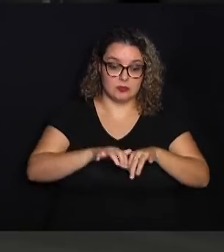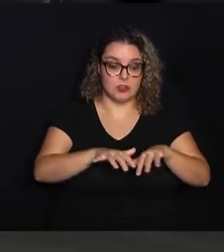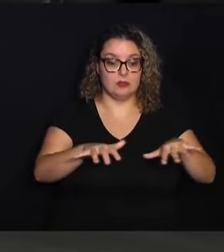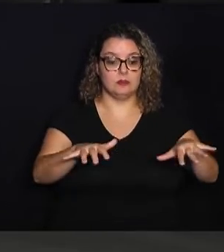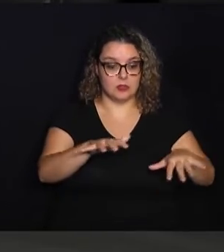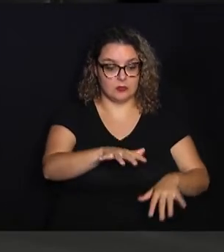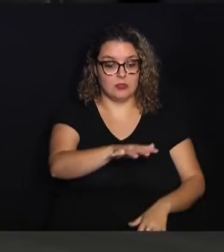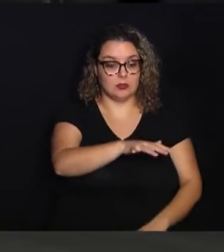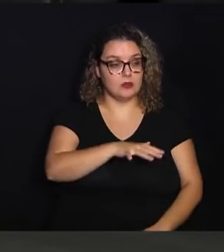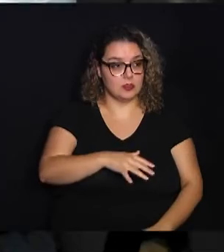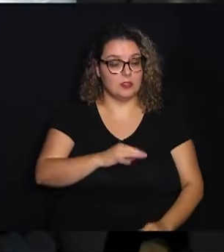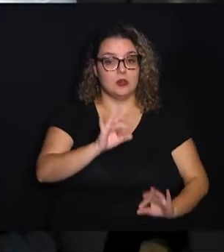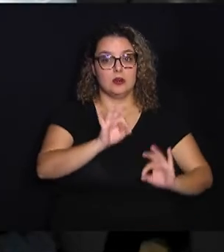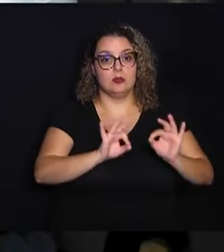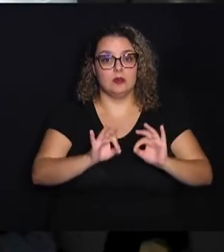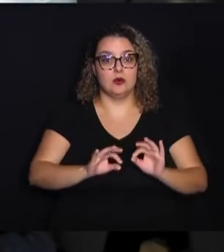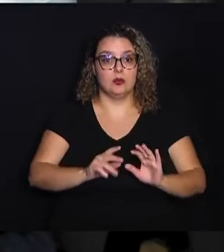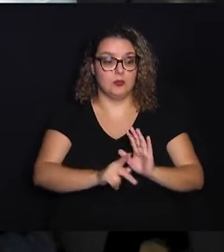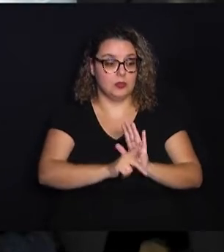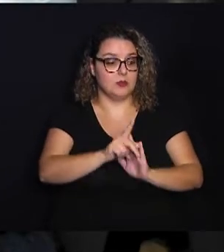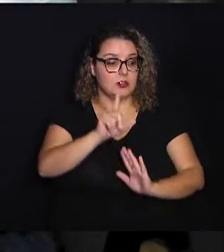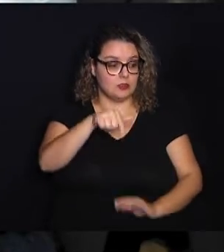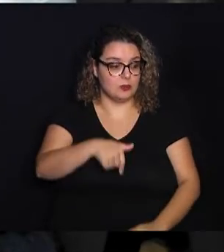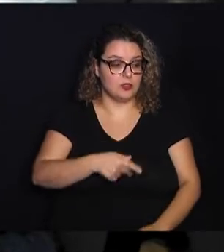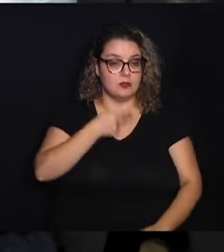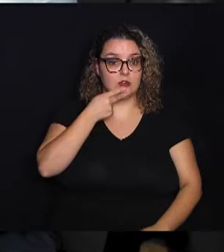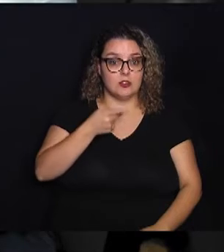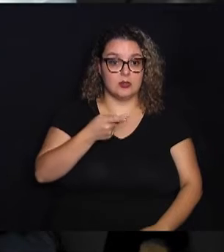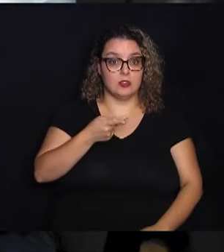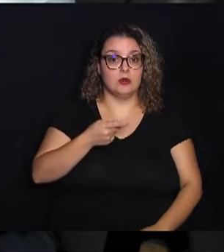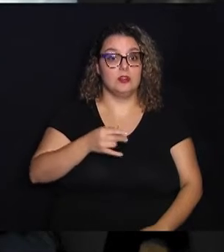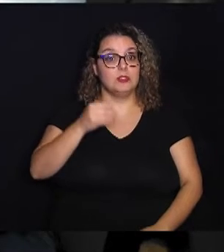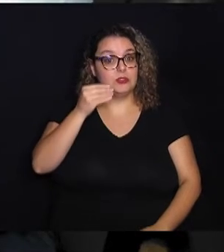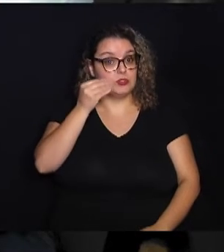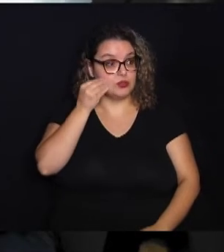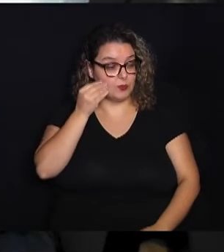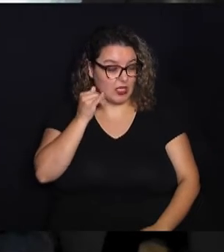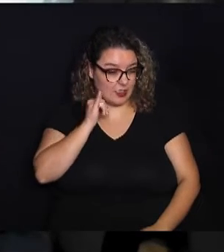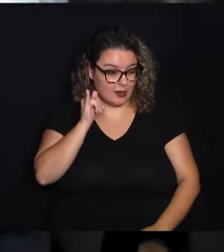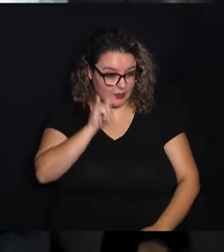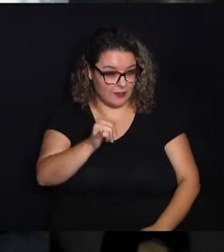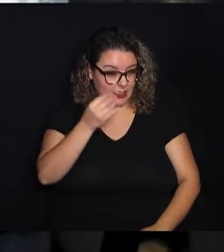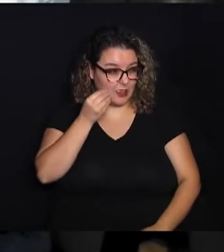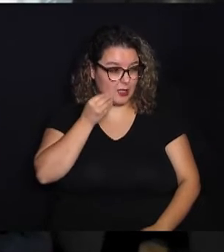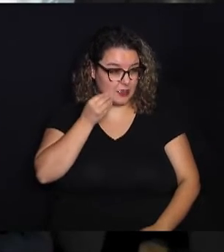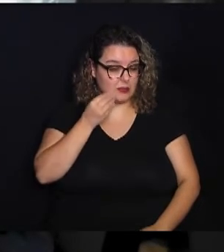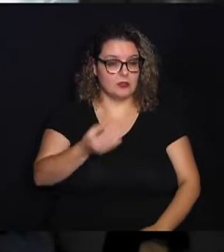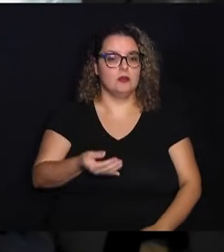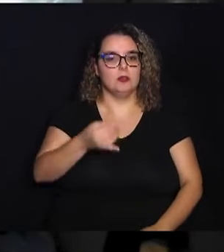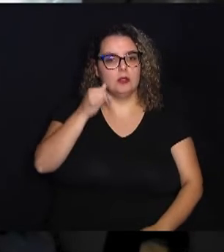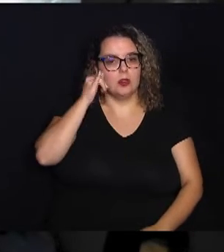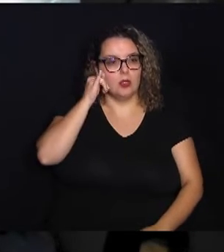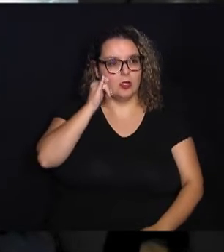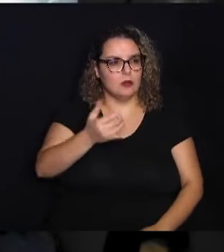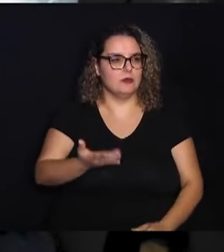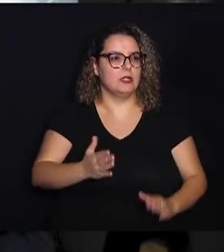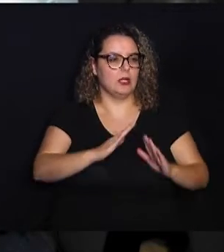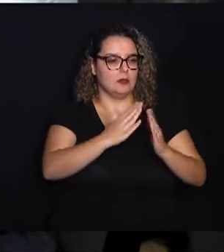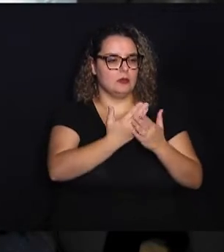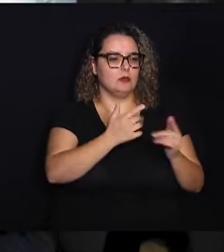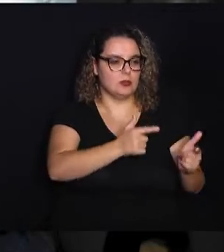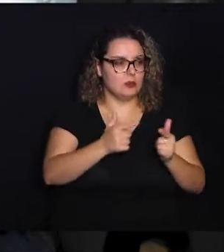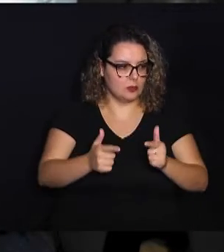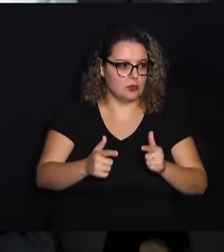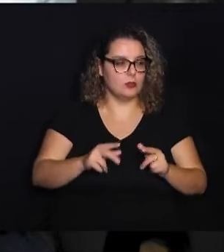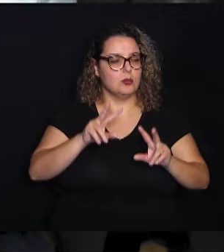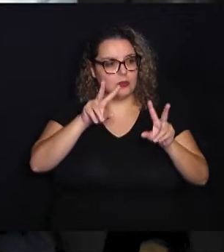a elaboração de um projeto depois que falou de prevenção de atentado nas escolas. O senhor trouxe esse tema na comissão. Sim. Trouxe o tema da